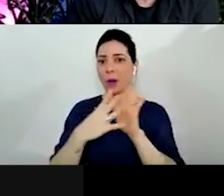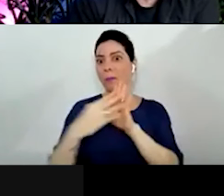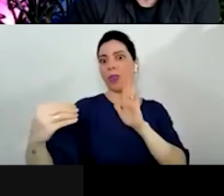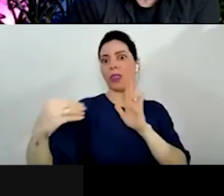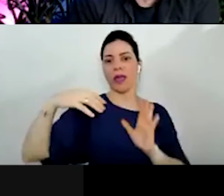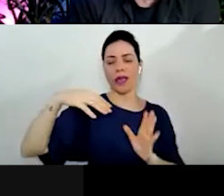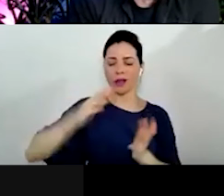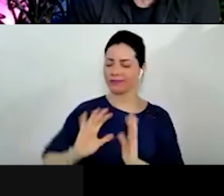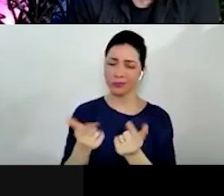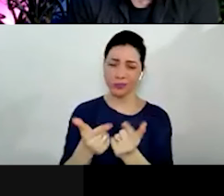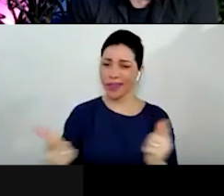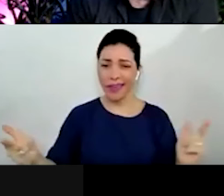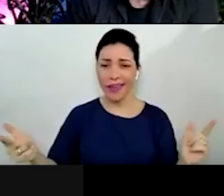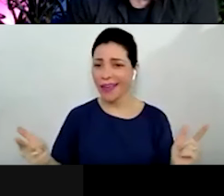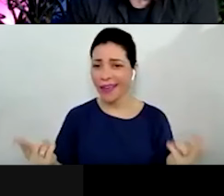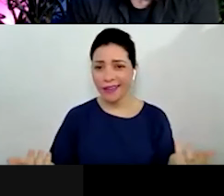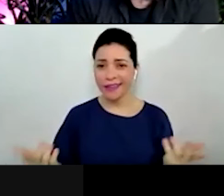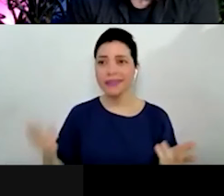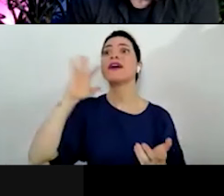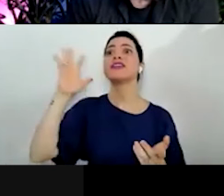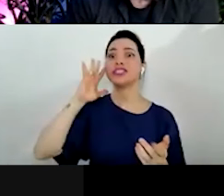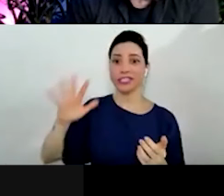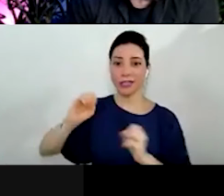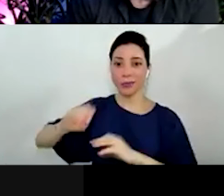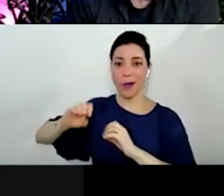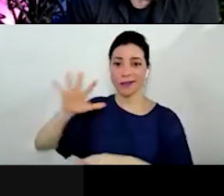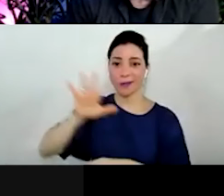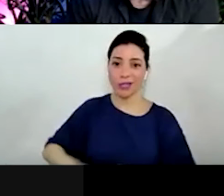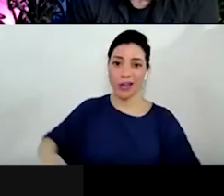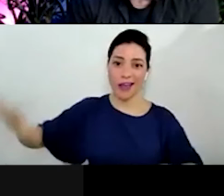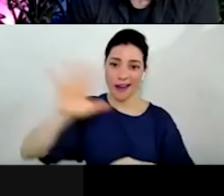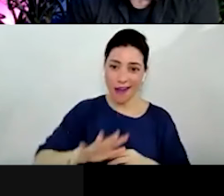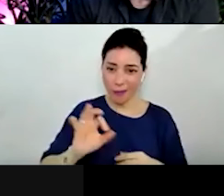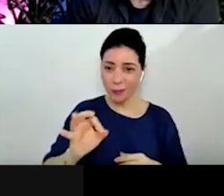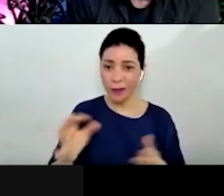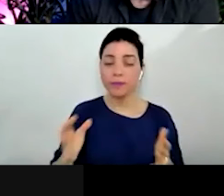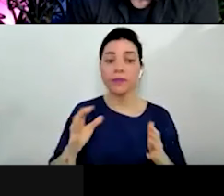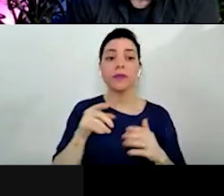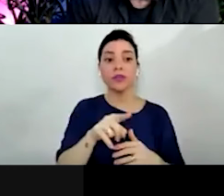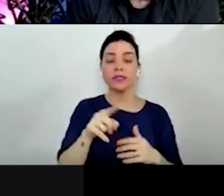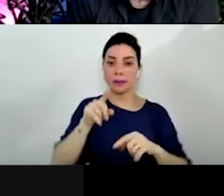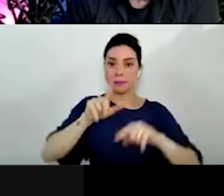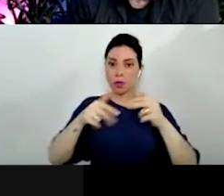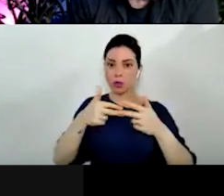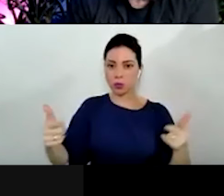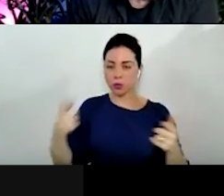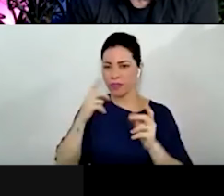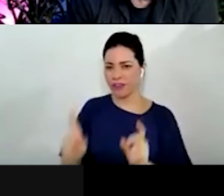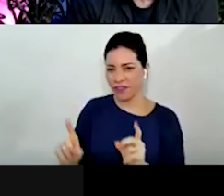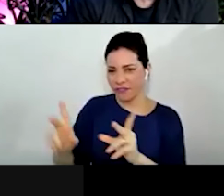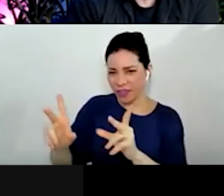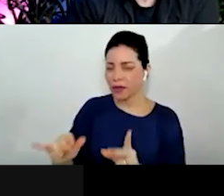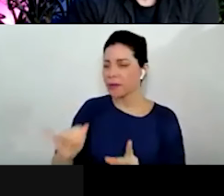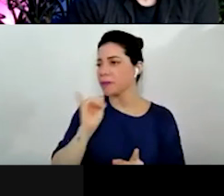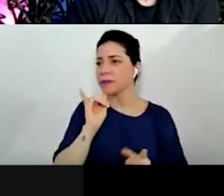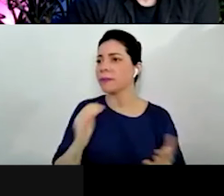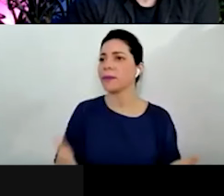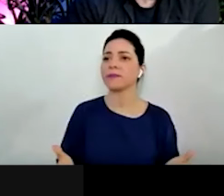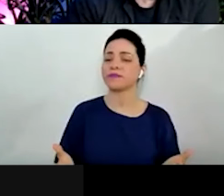financeira e male-male na educação geral né Então aí quando você vai vender um produto do tipo é